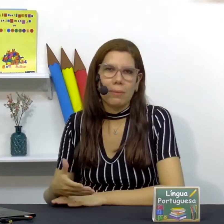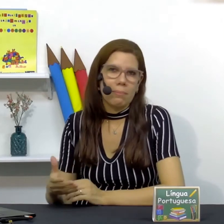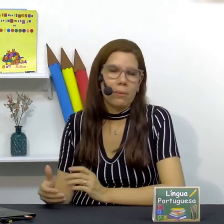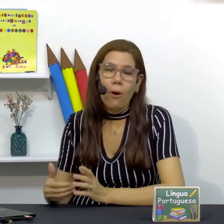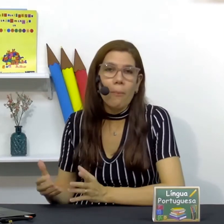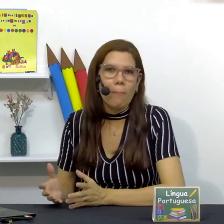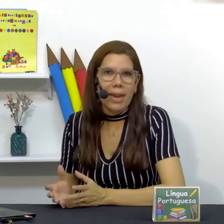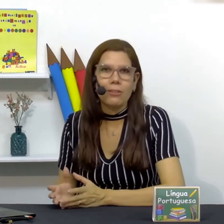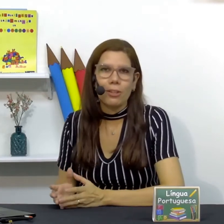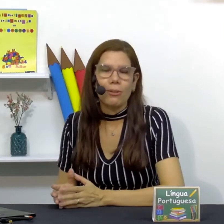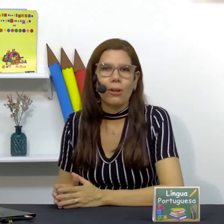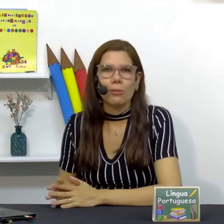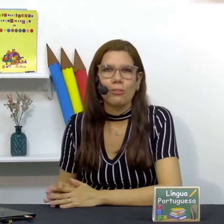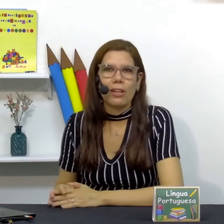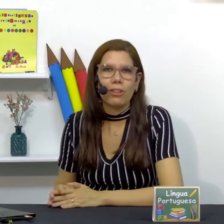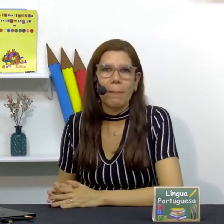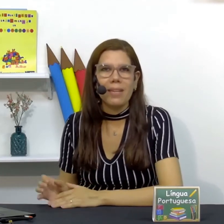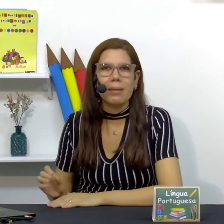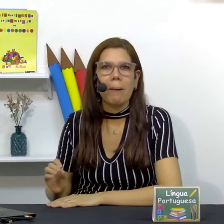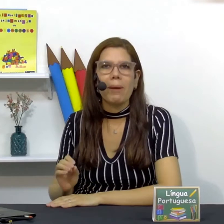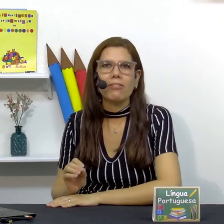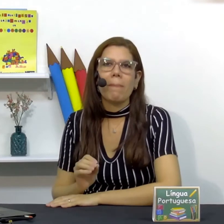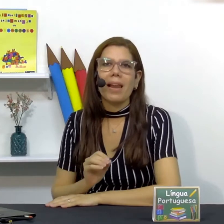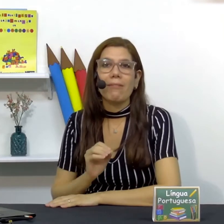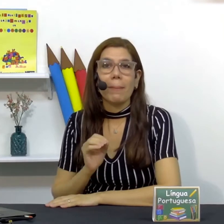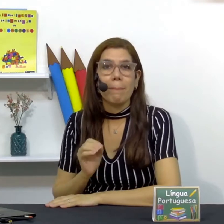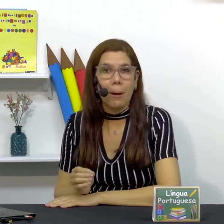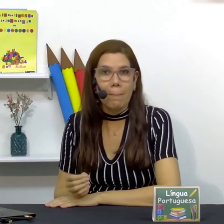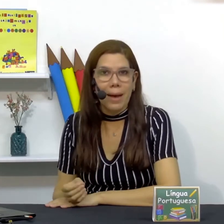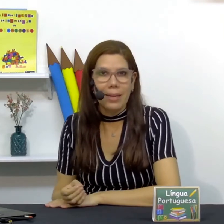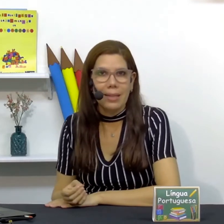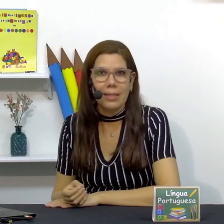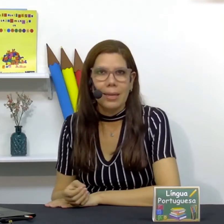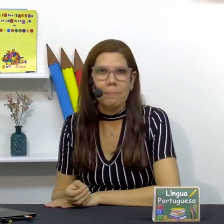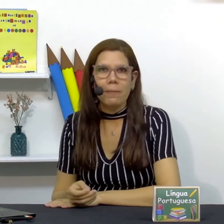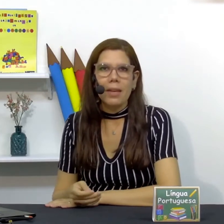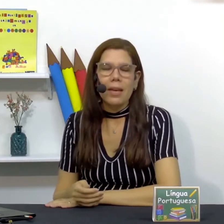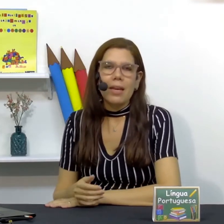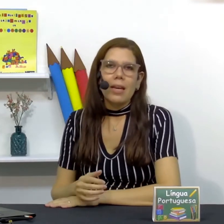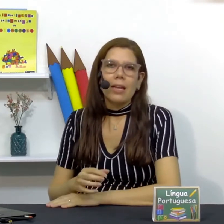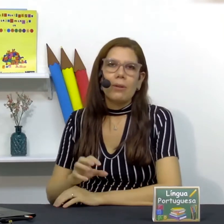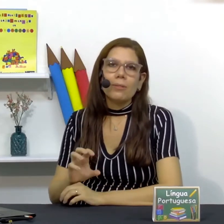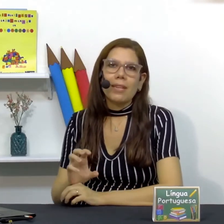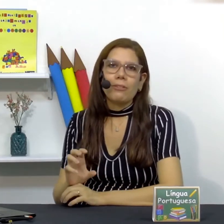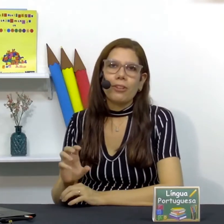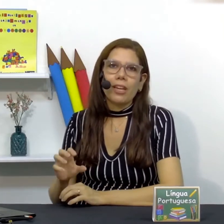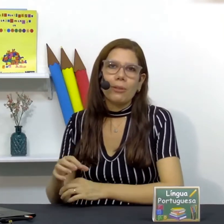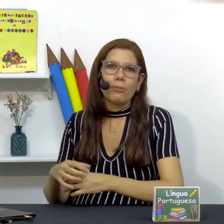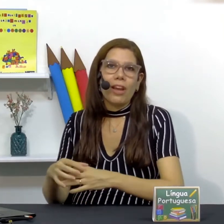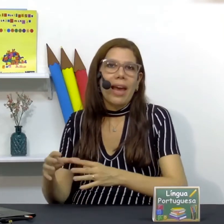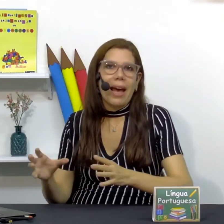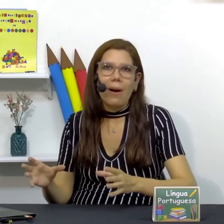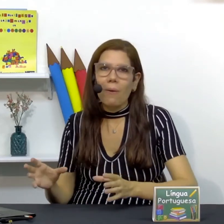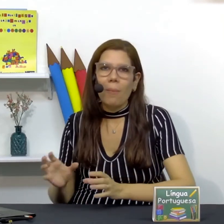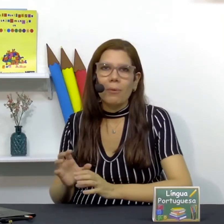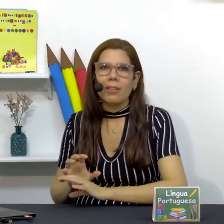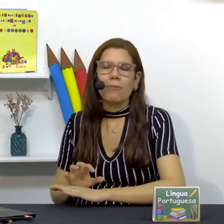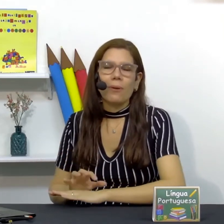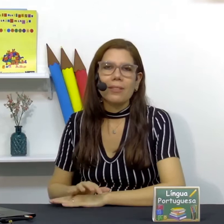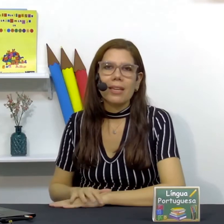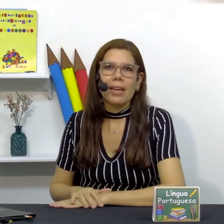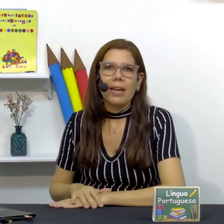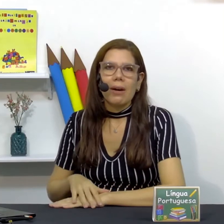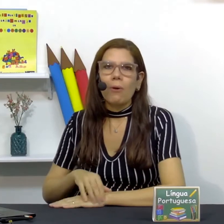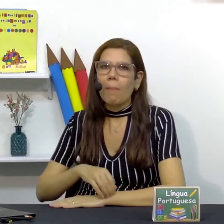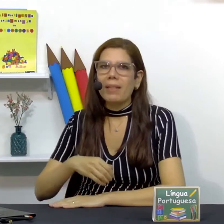usados comumente no nosso dia a dia, principalmente a palavra propaganda, num sentido geral, como